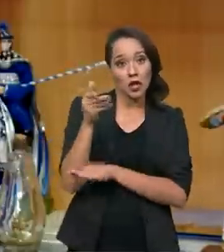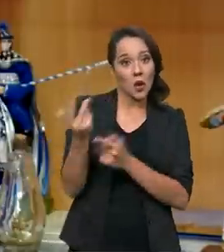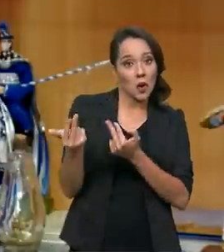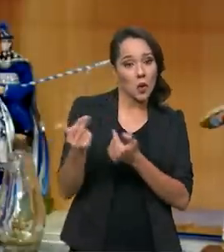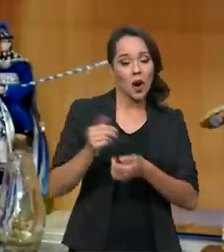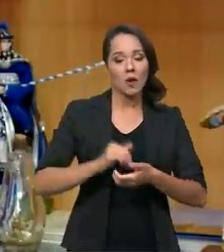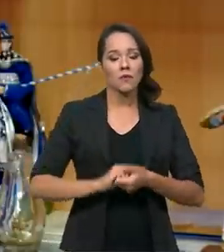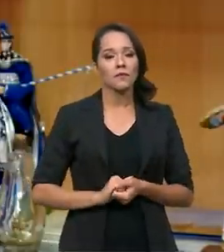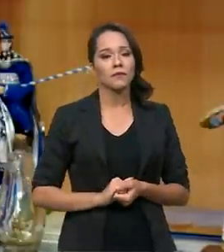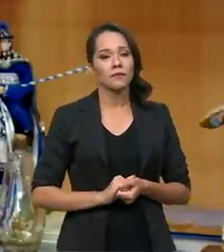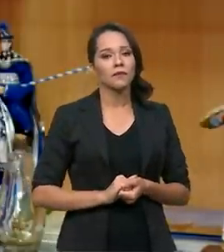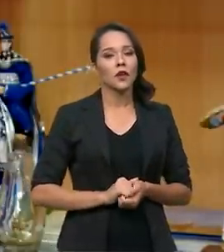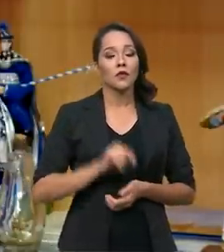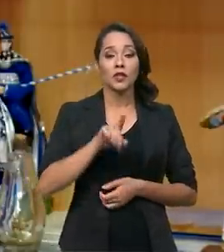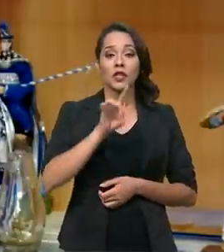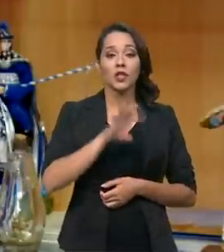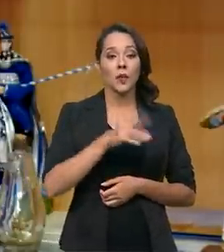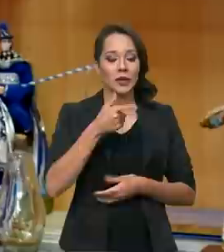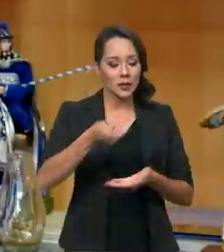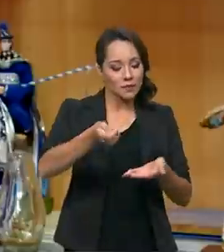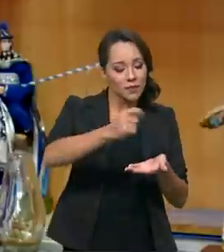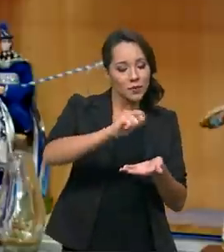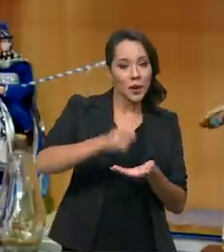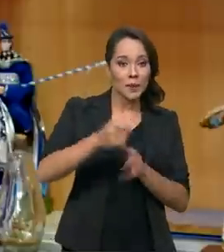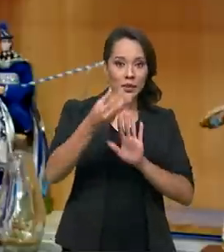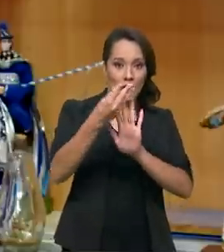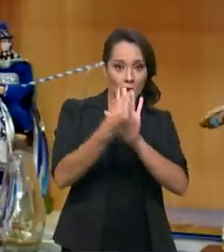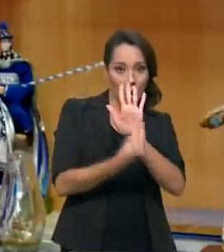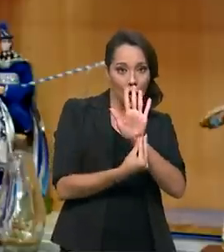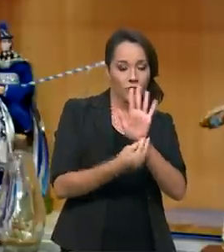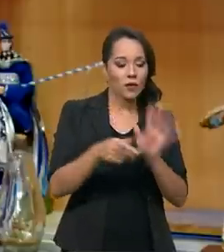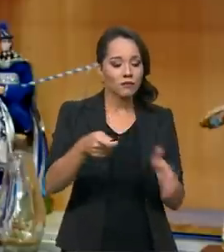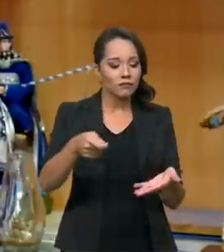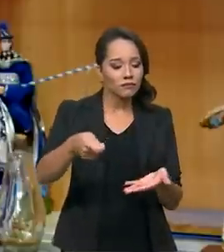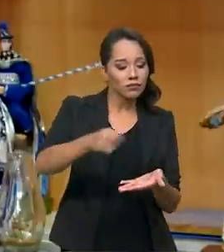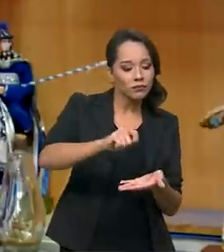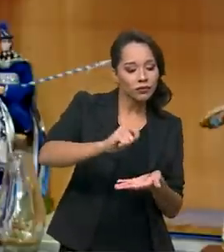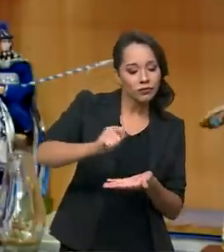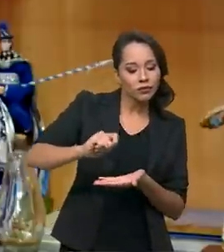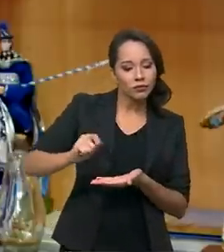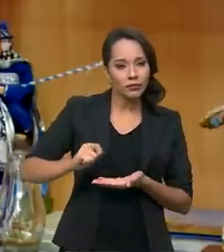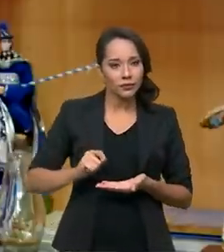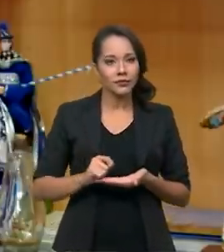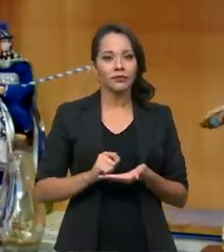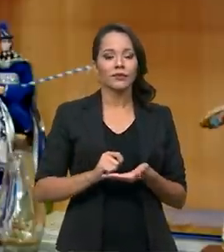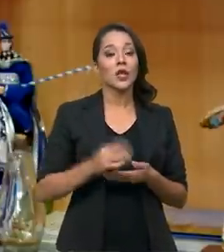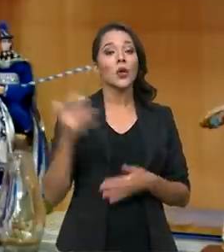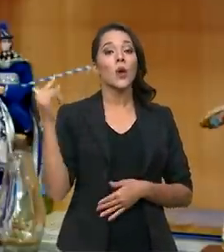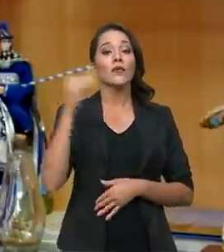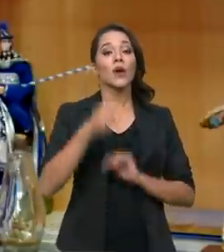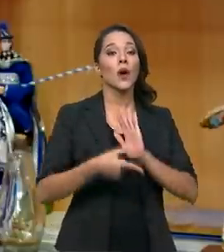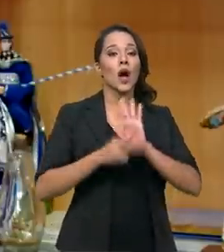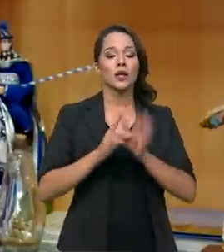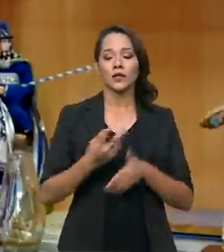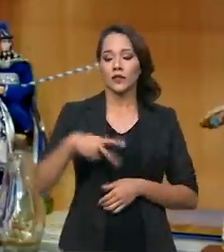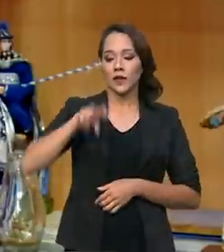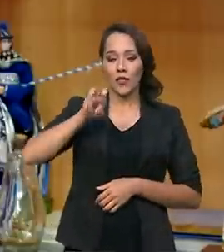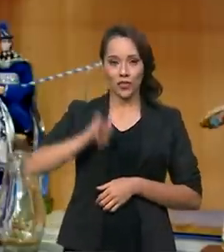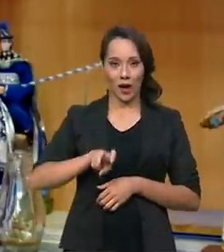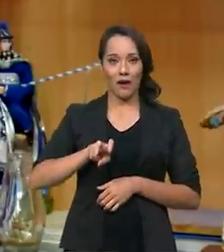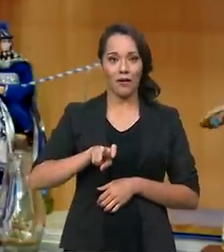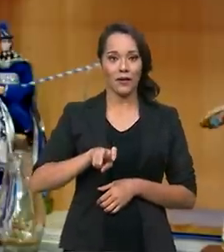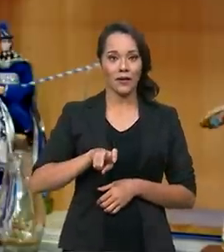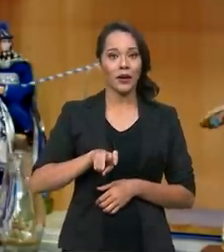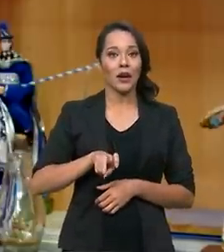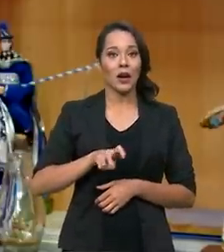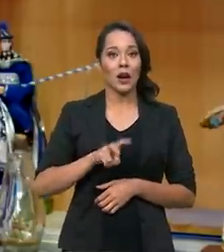do mesmo jeito você assistir você tem que estar com a luva Enfim no avião antes de você sentar naquela cadeira